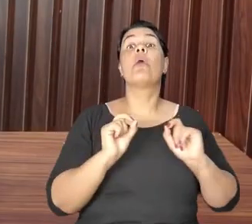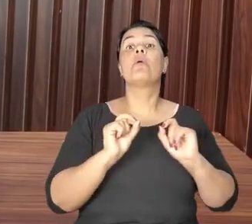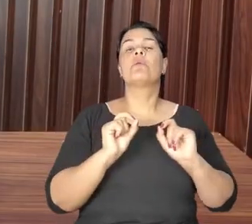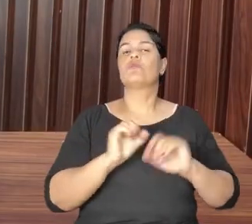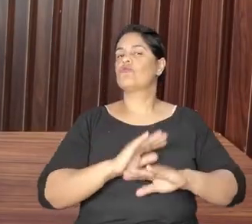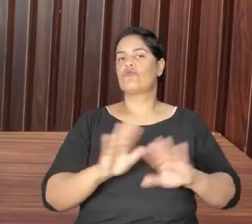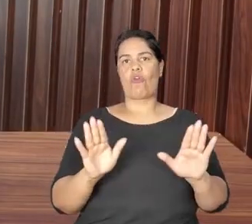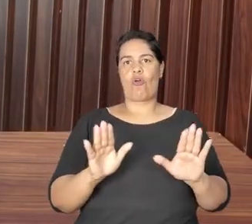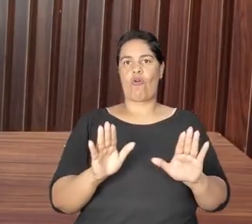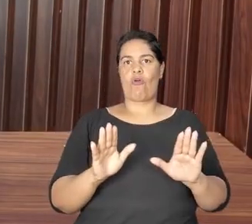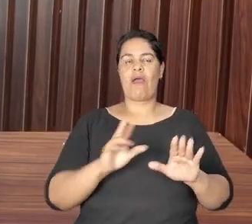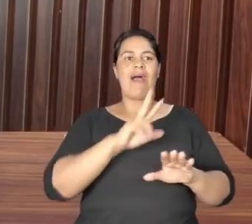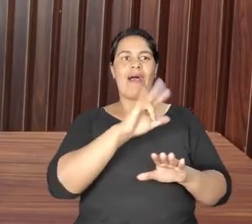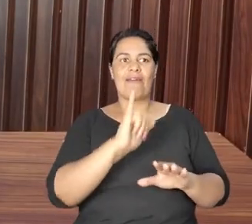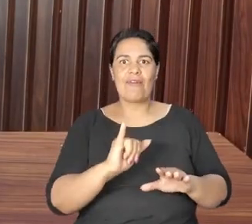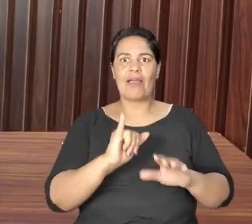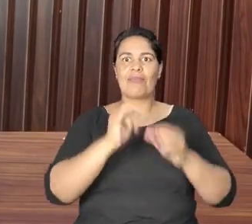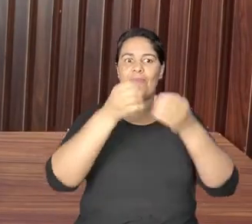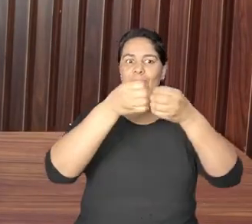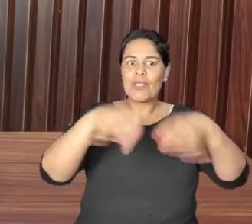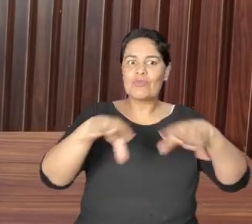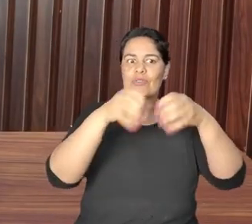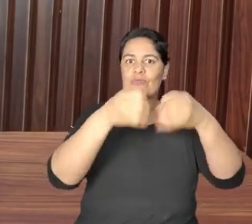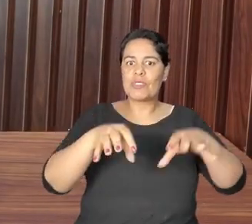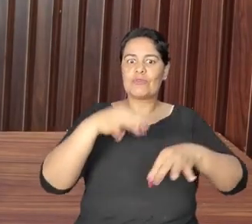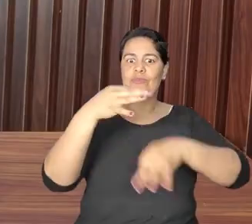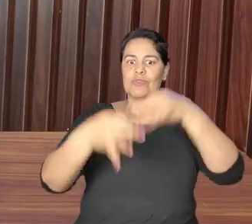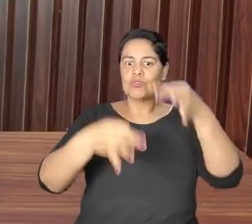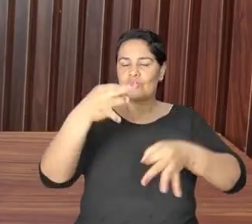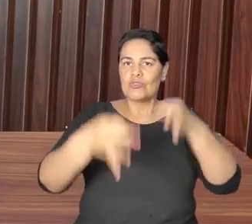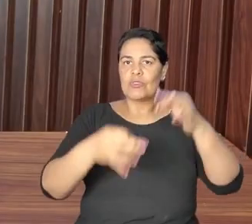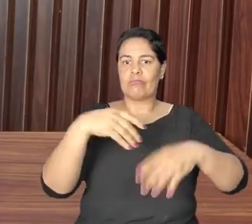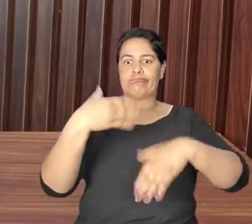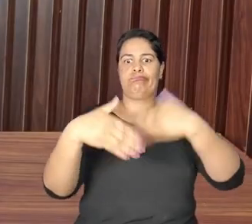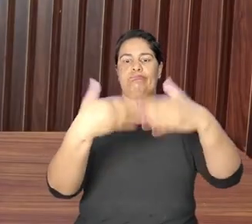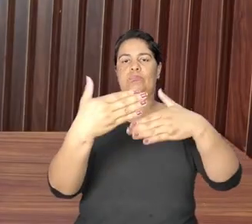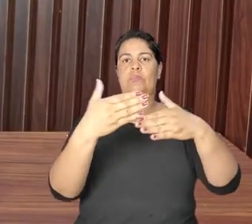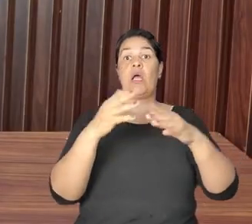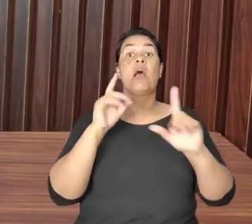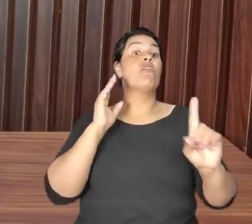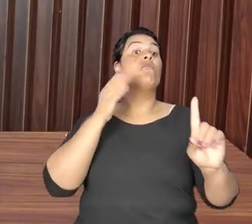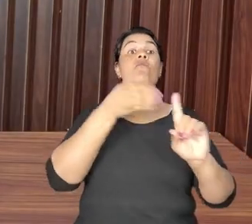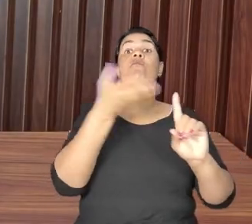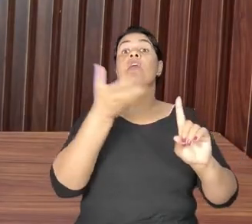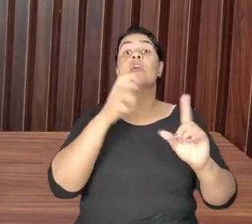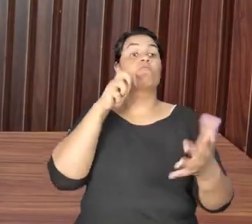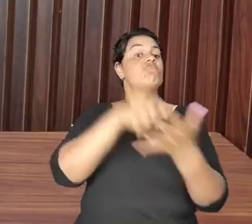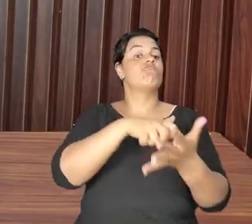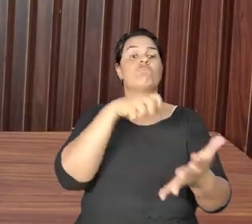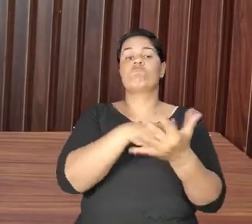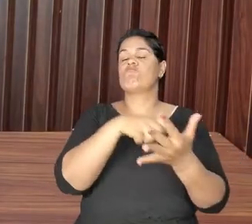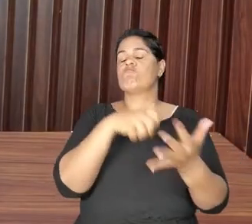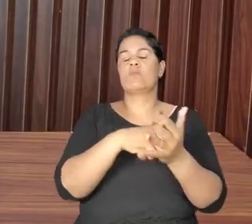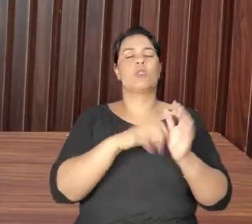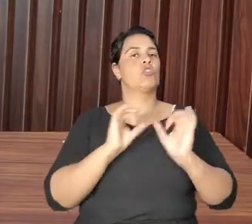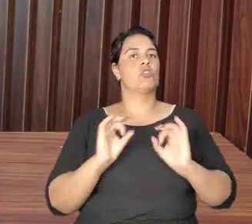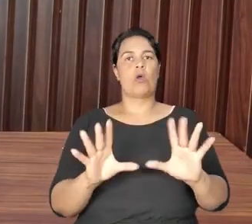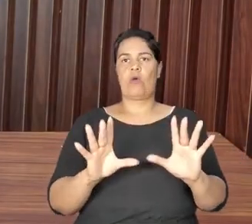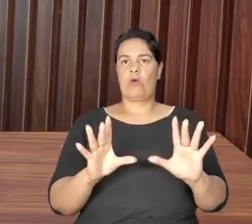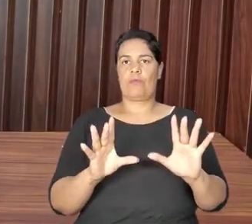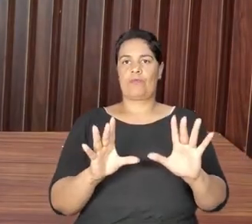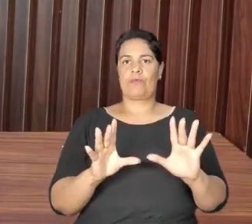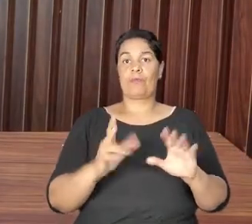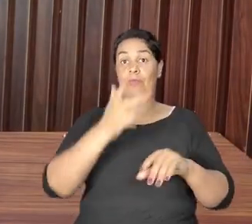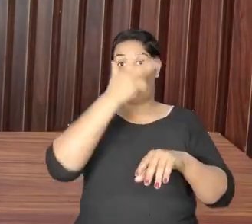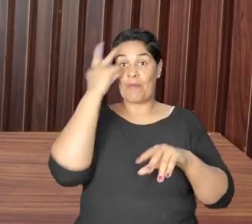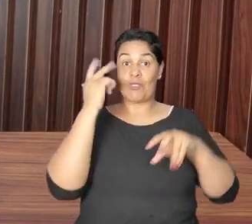toda a construção da punição. Um dano social vai se acumulando a outro e o foco está em punir aquele ou aquela